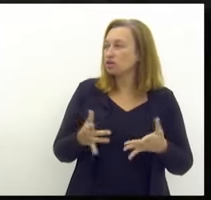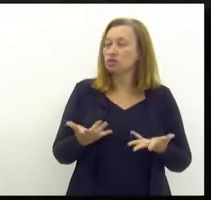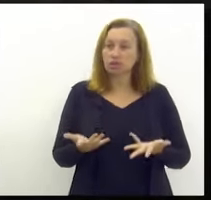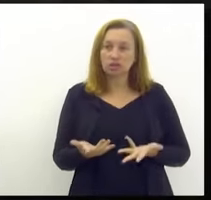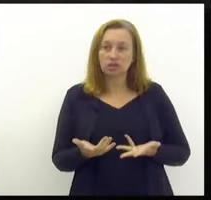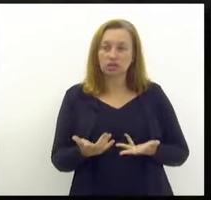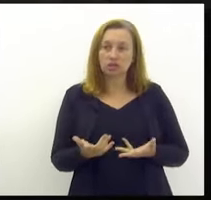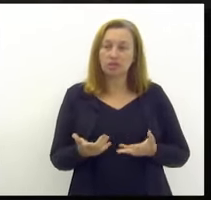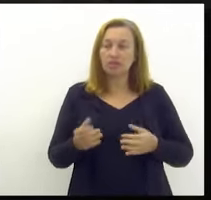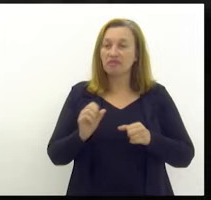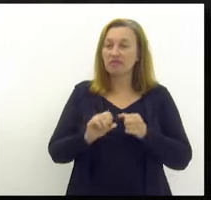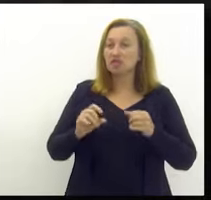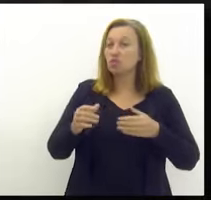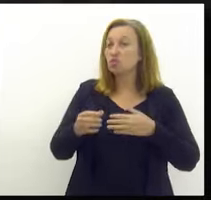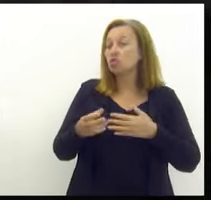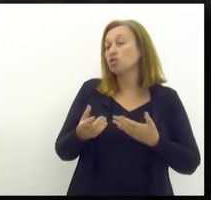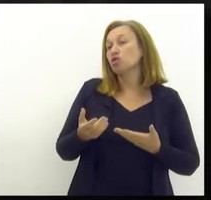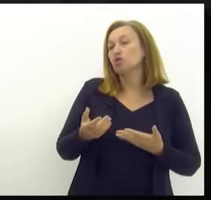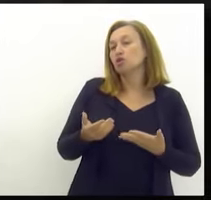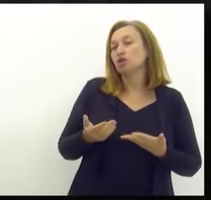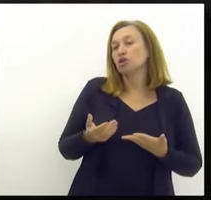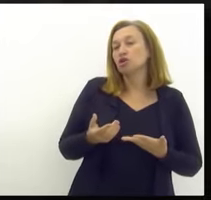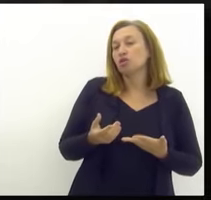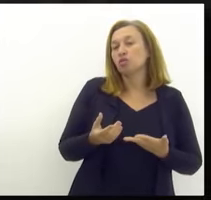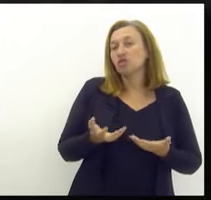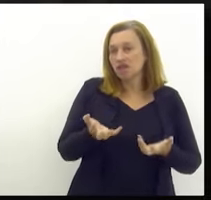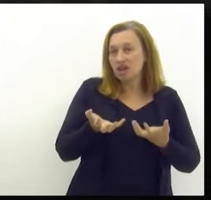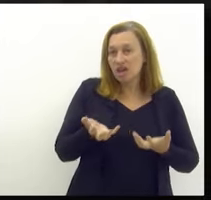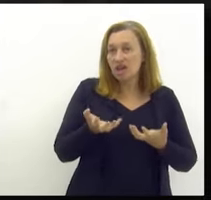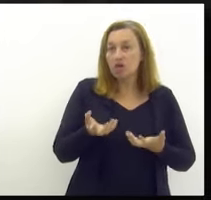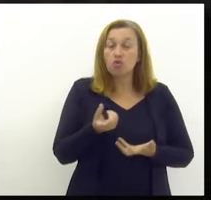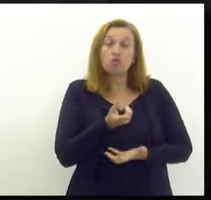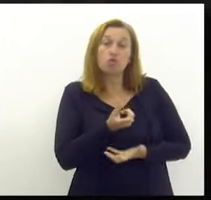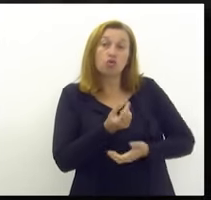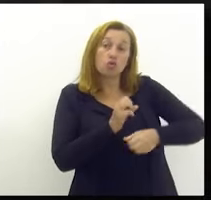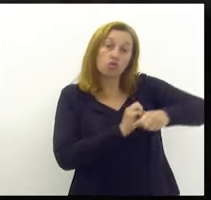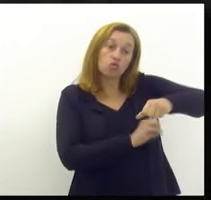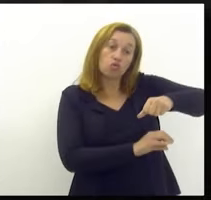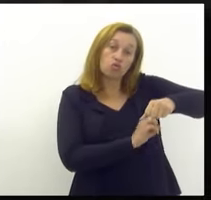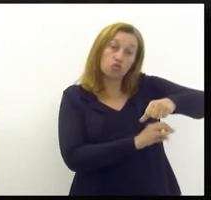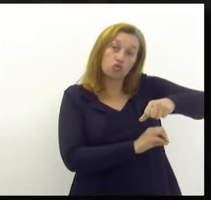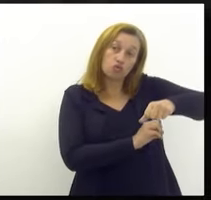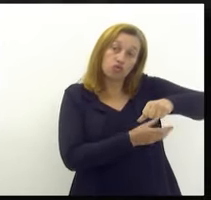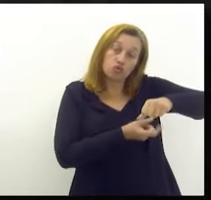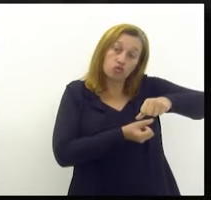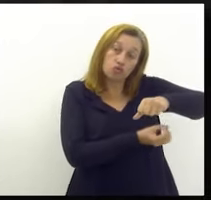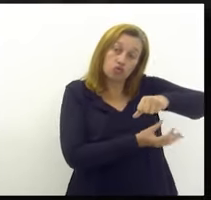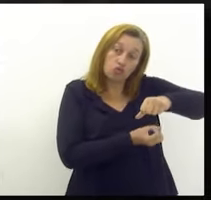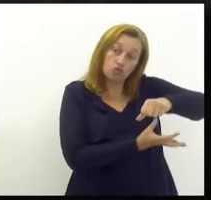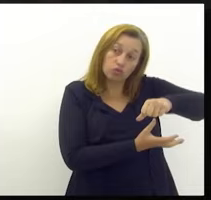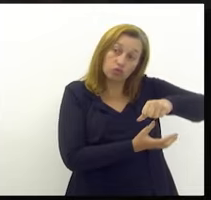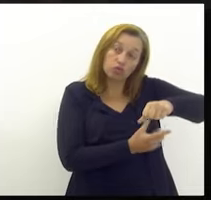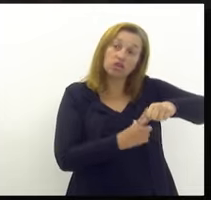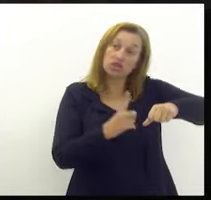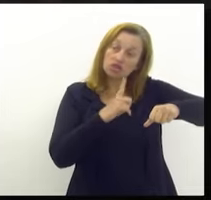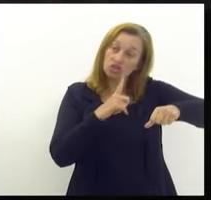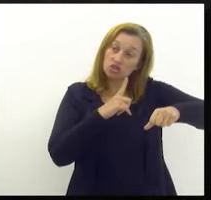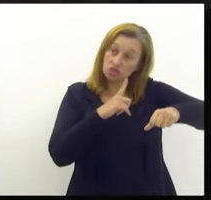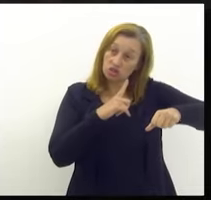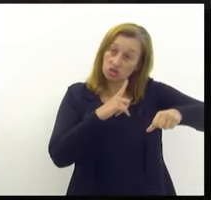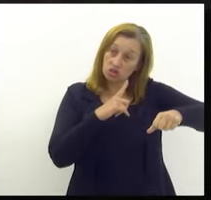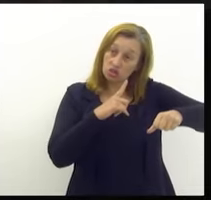branco para fazer o que quiser com Fundos que tinham endereços específicos e quando a gente fala de